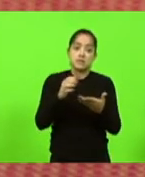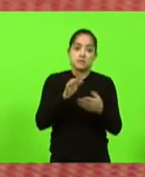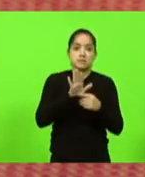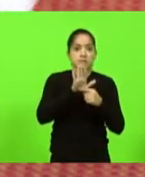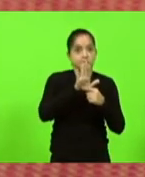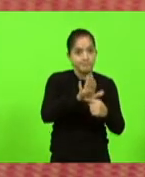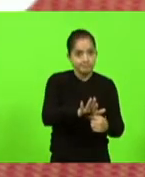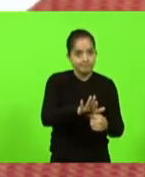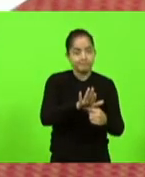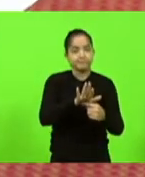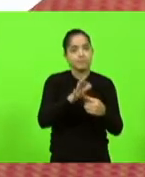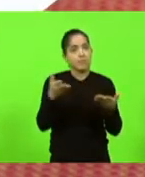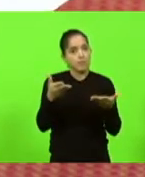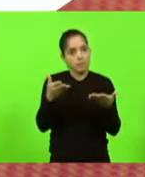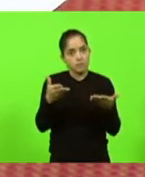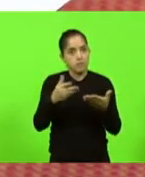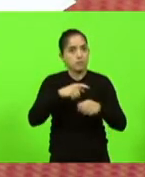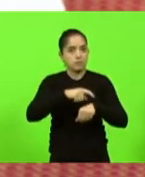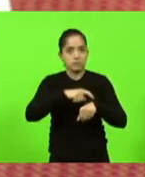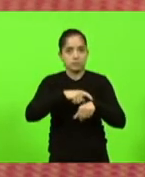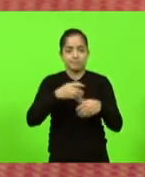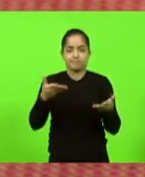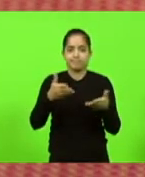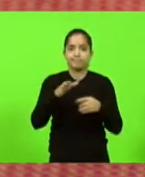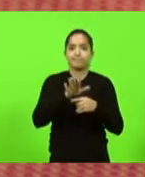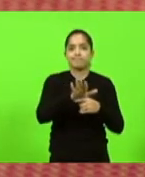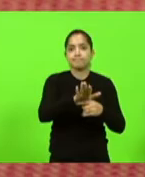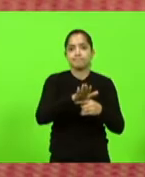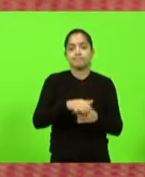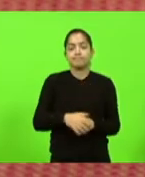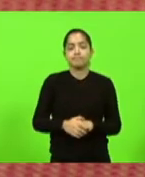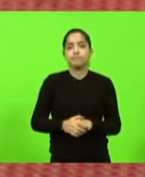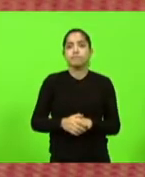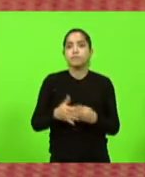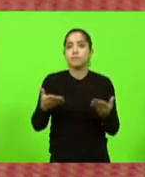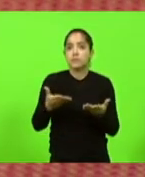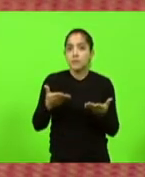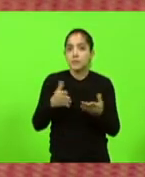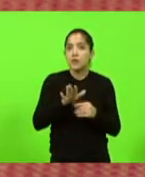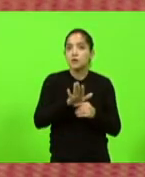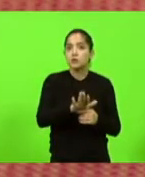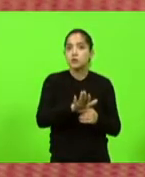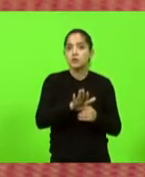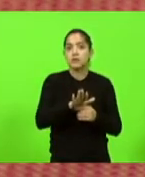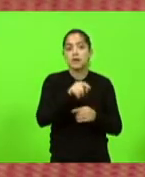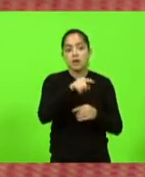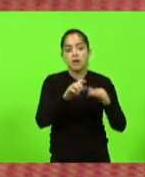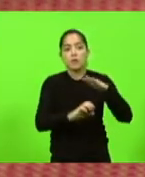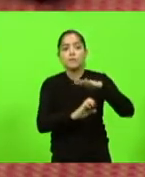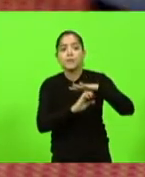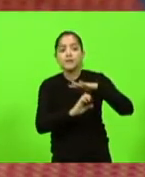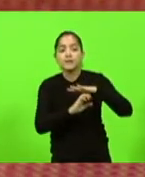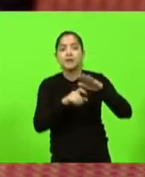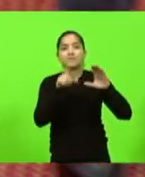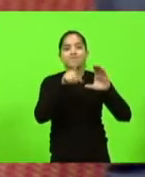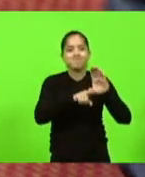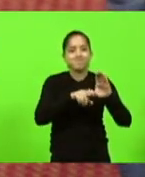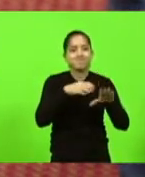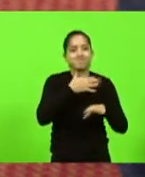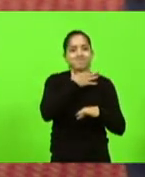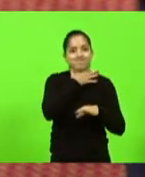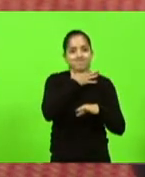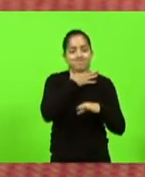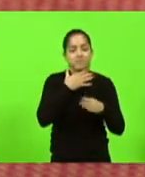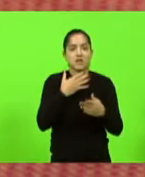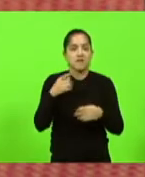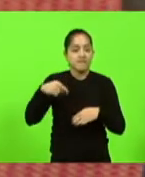na pandemia, a hora é essa. A hora é essa de a gente ajudar o empresário que está endividado. Não adianta vir